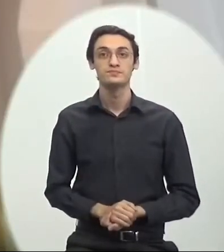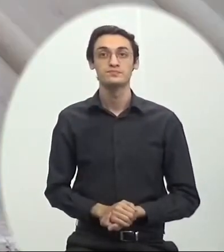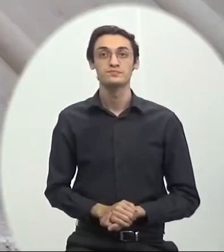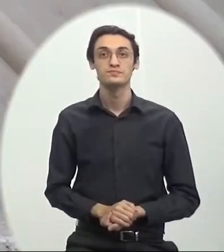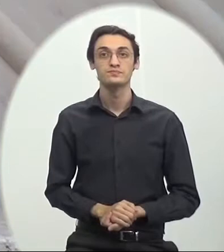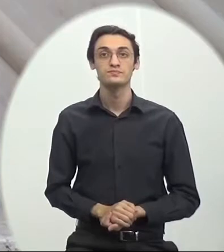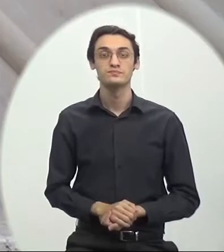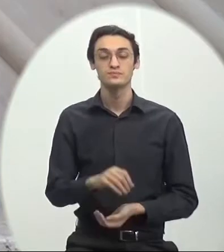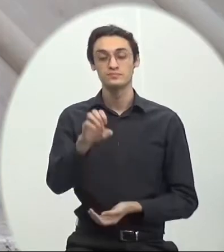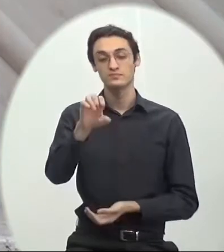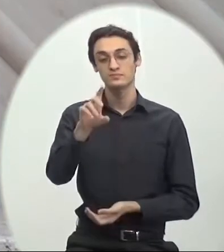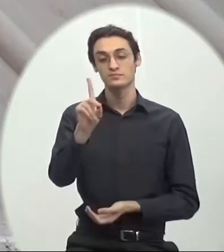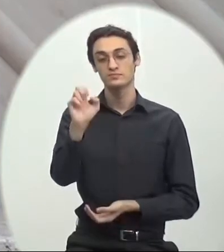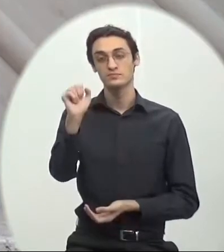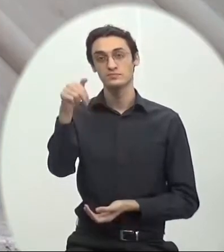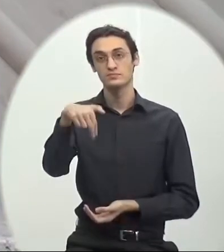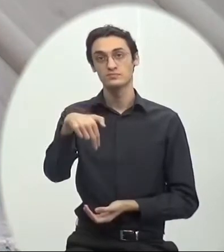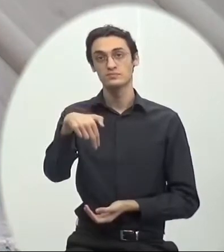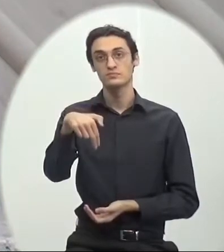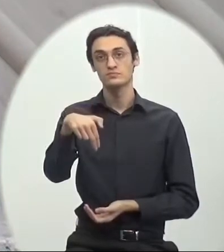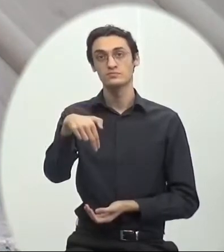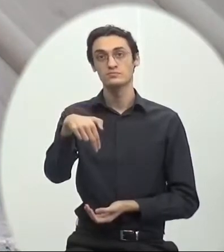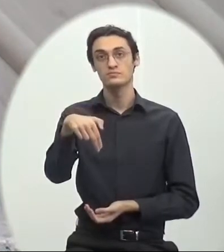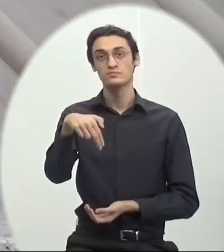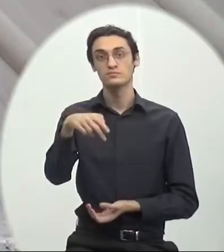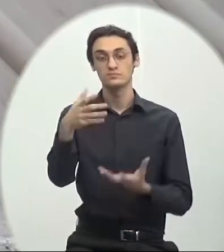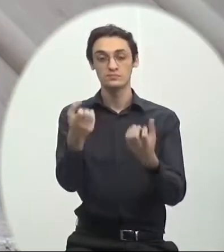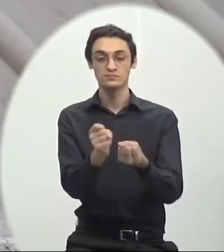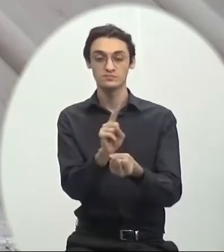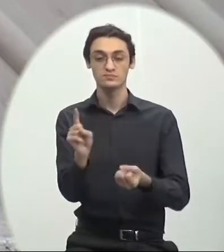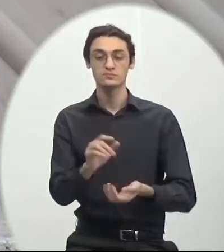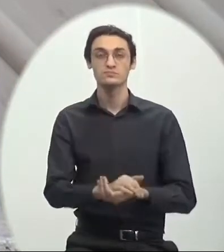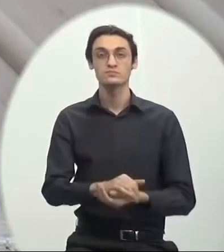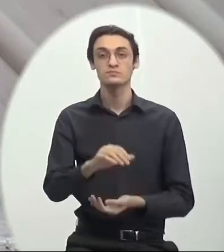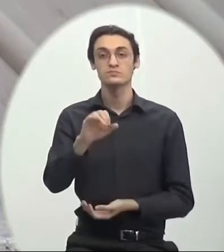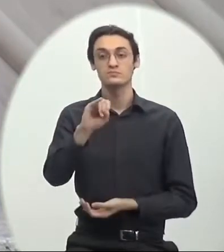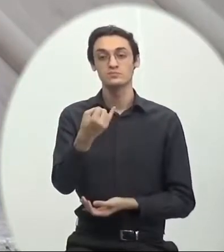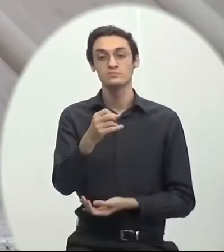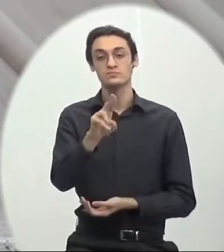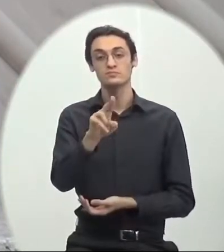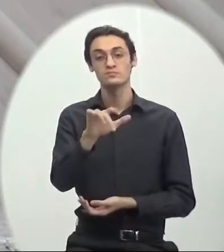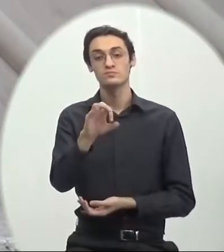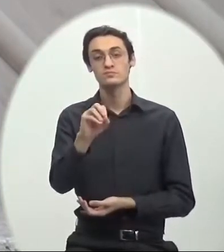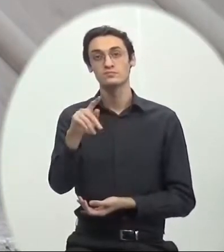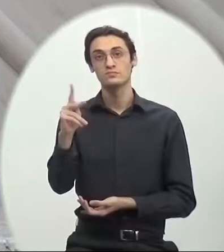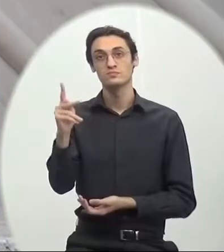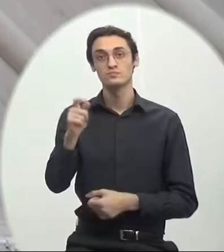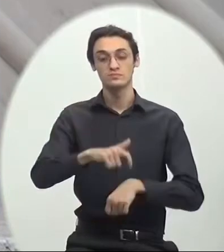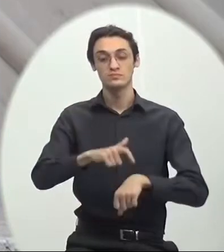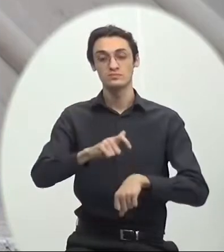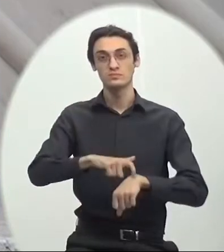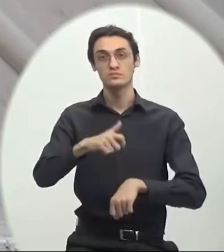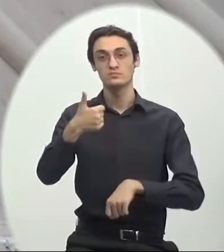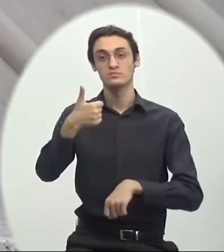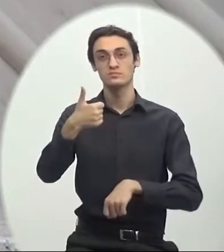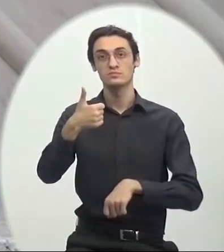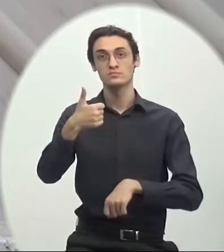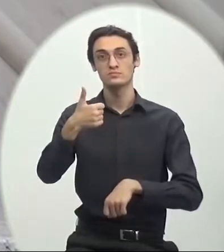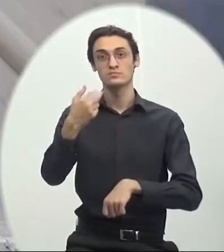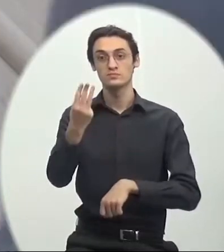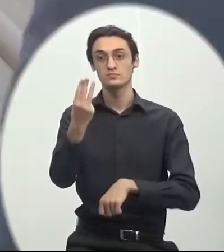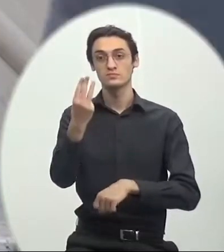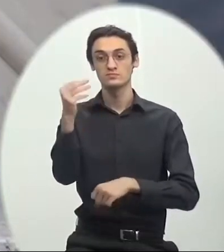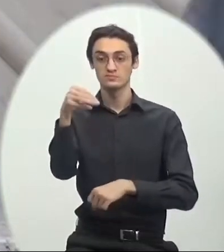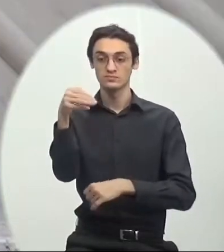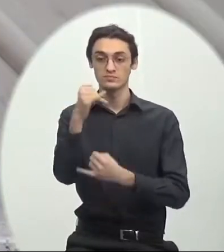vereador Edson Lito Nascimento Paiol. Declina. Pela ordem, vereador Júlio Kaminski. Vossa Excelência dispõe de 3 minutos e 30, vereador.